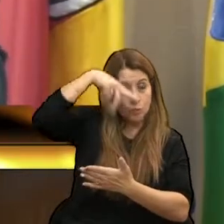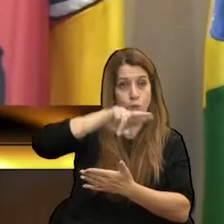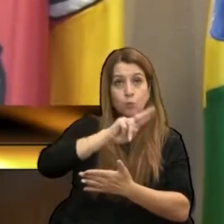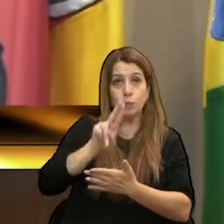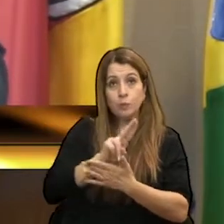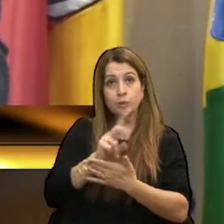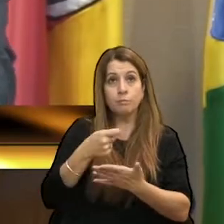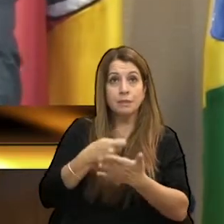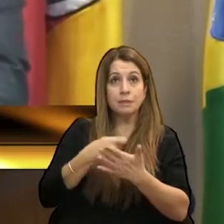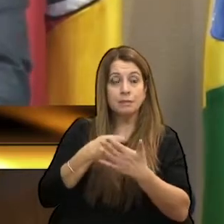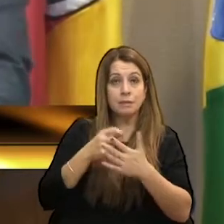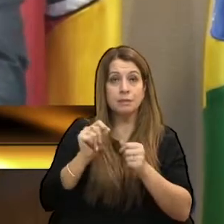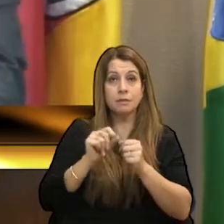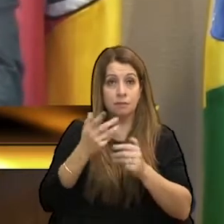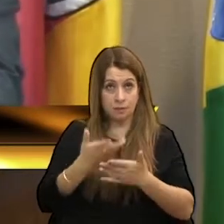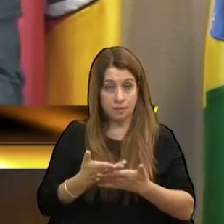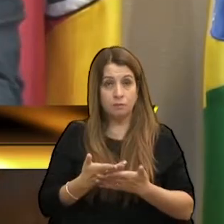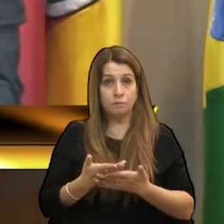para tentar fazer,